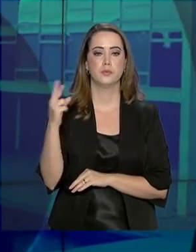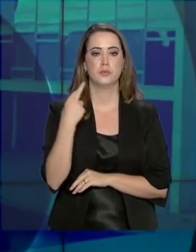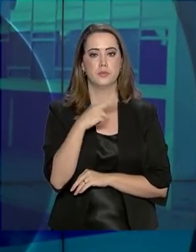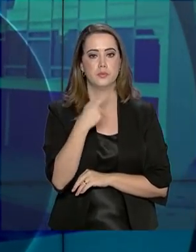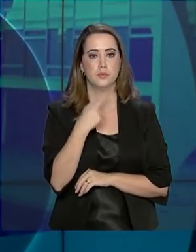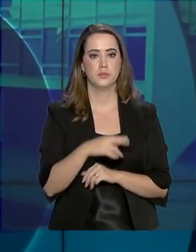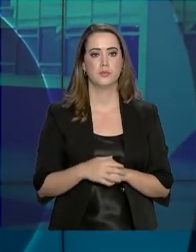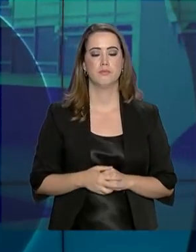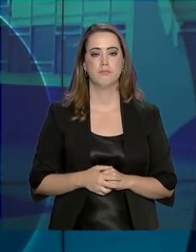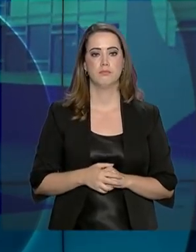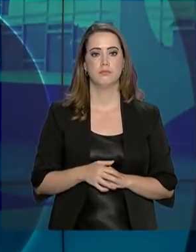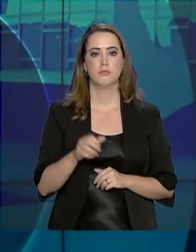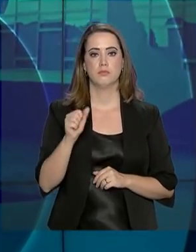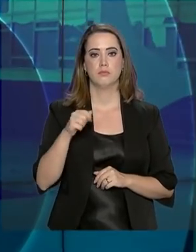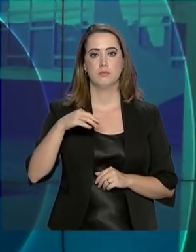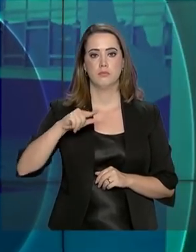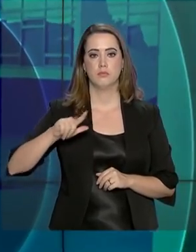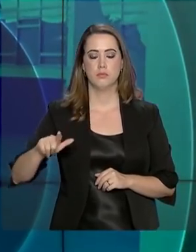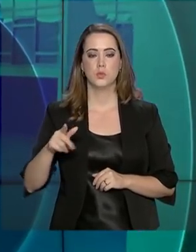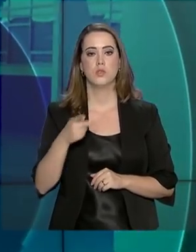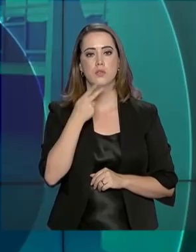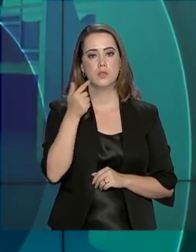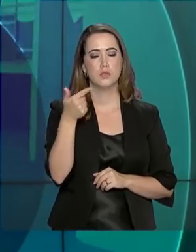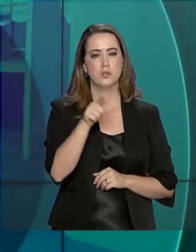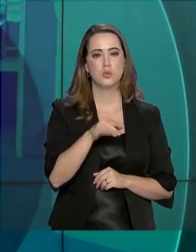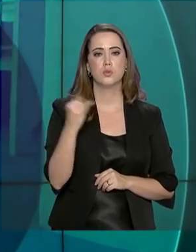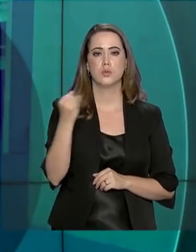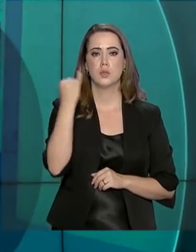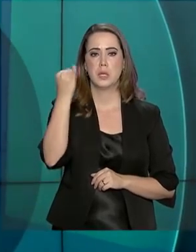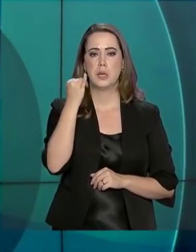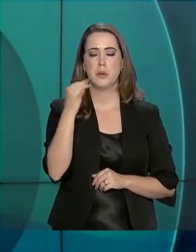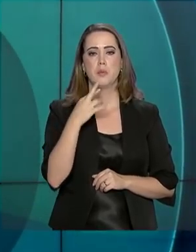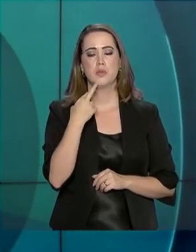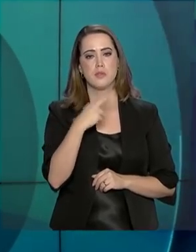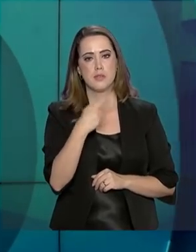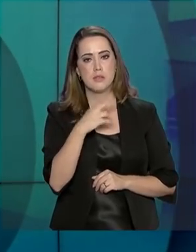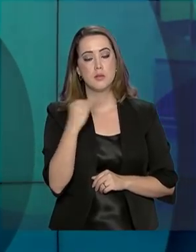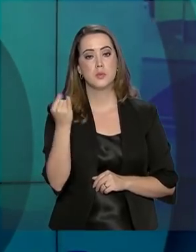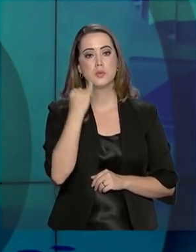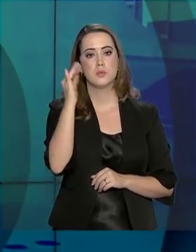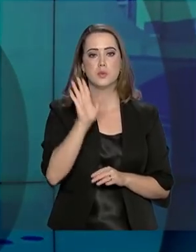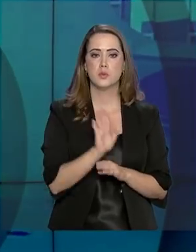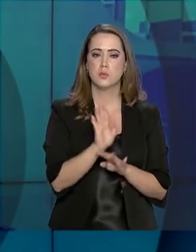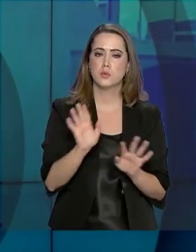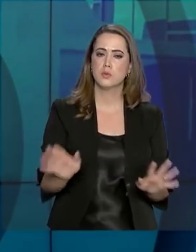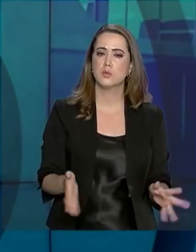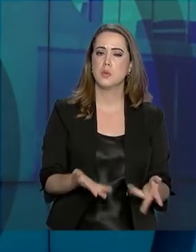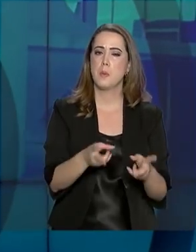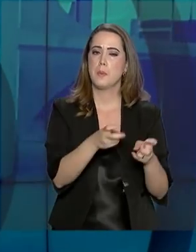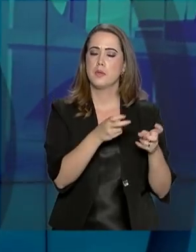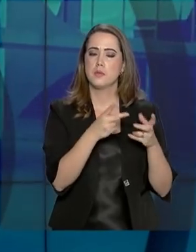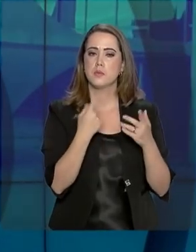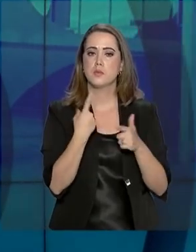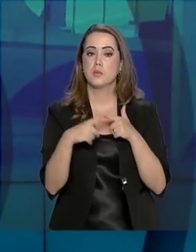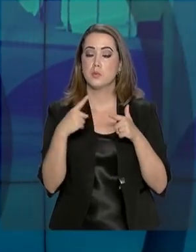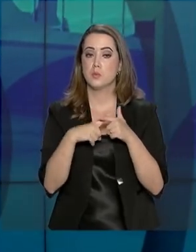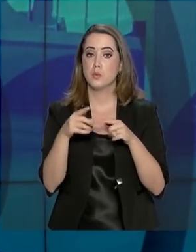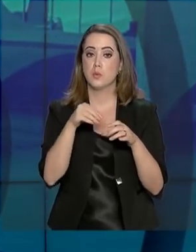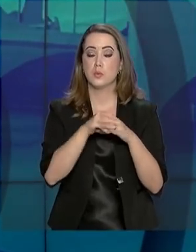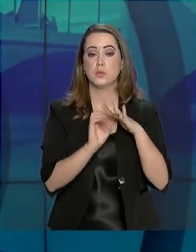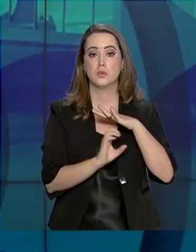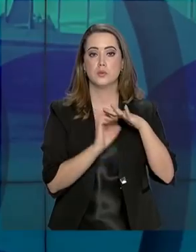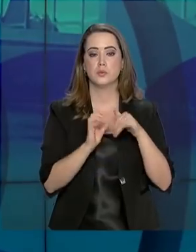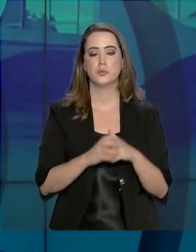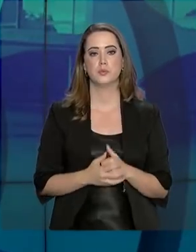milhões de reclamações e a Anatel ressalta que são esses registros que ajudam a agência a identificar os problemas das